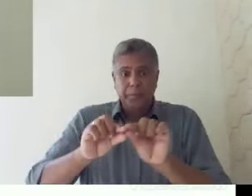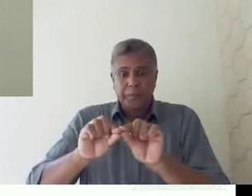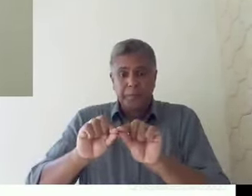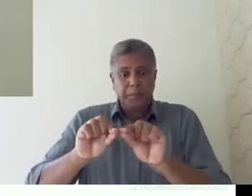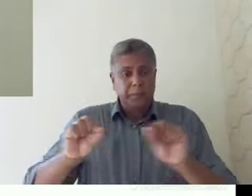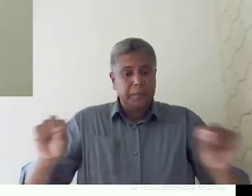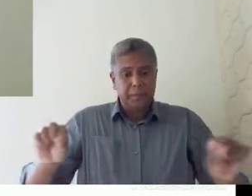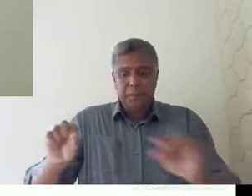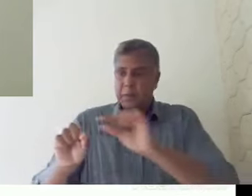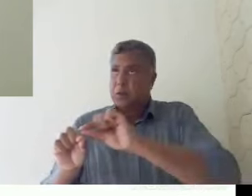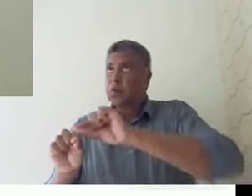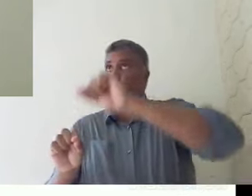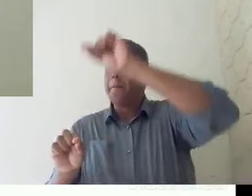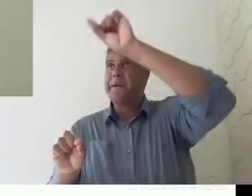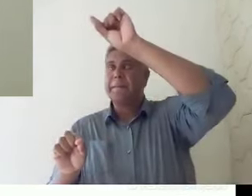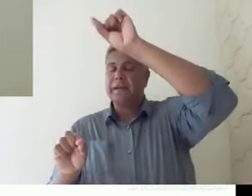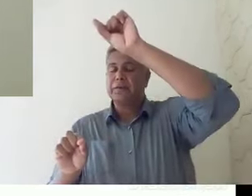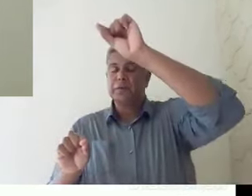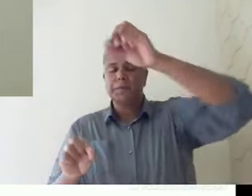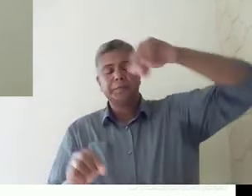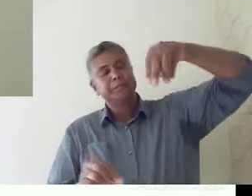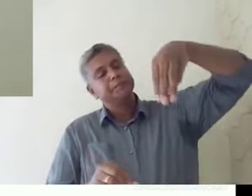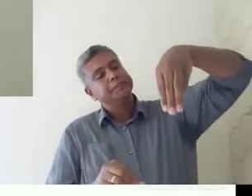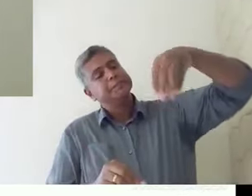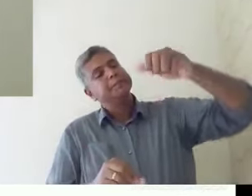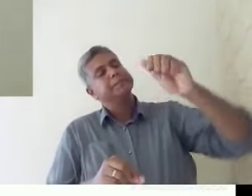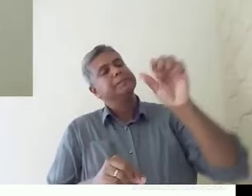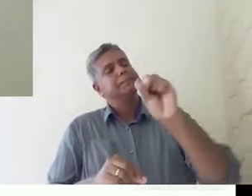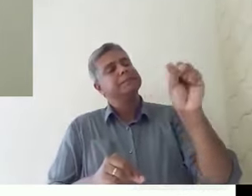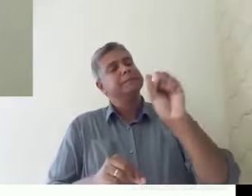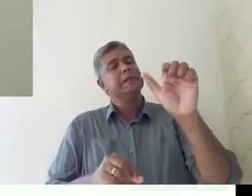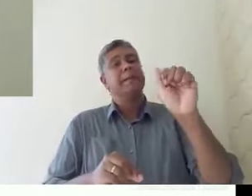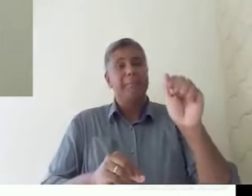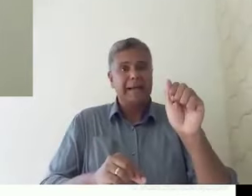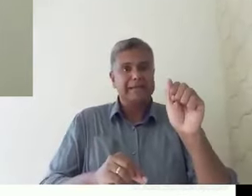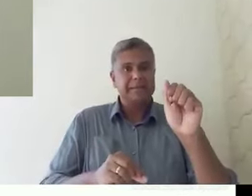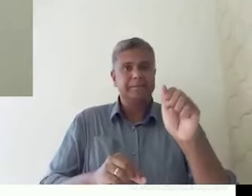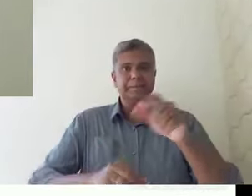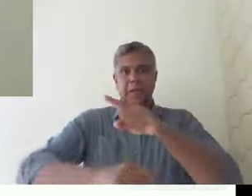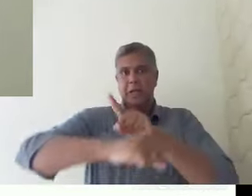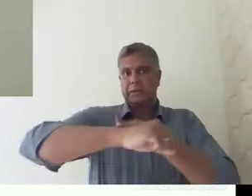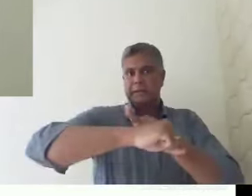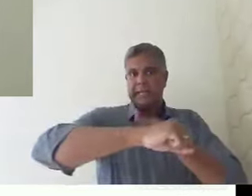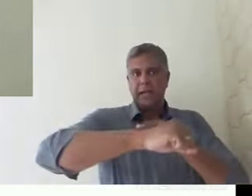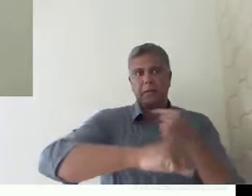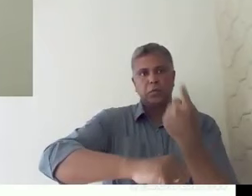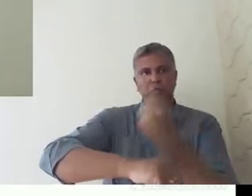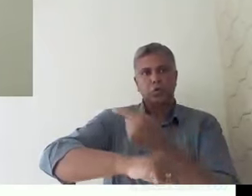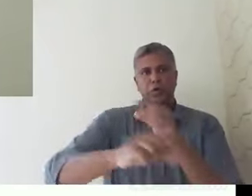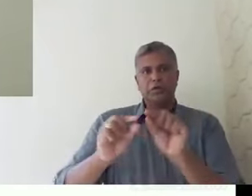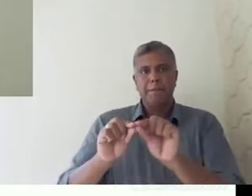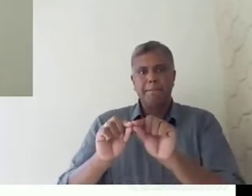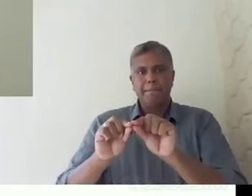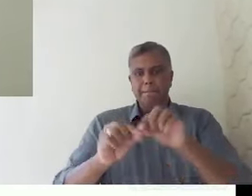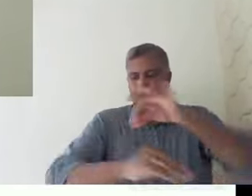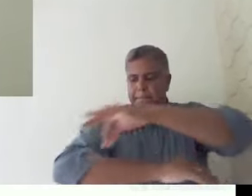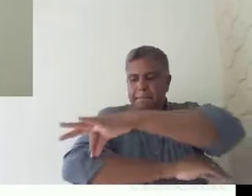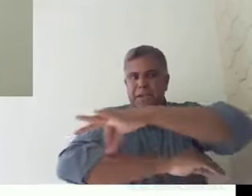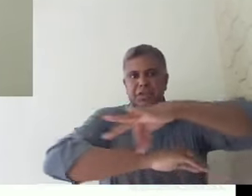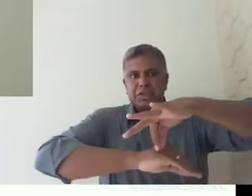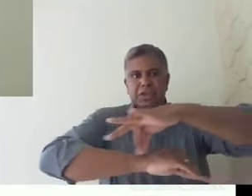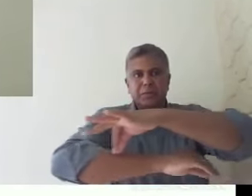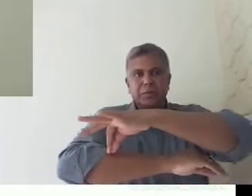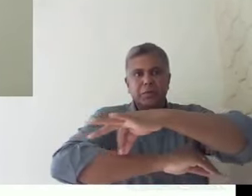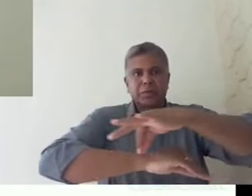comprimento e a massa. O tempo a gente mede pelo Sistema Internacional de